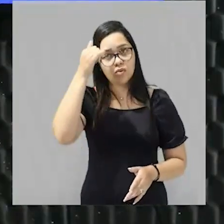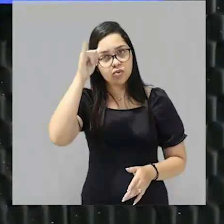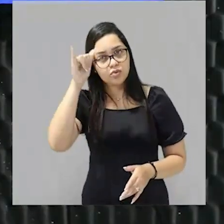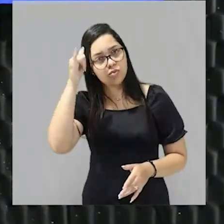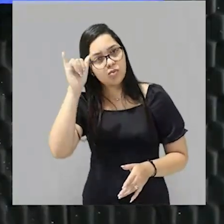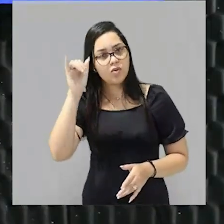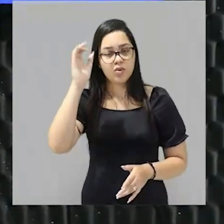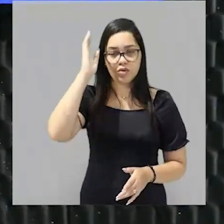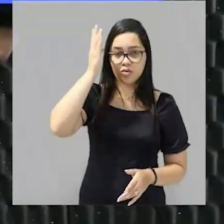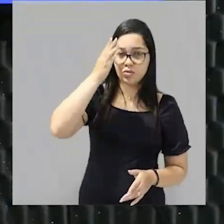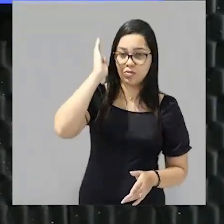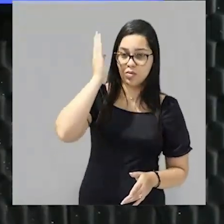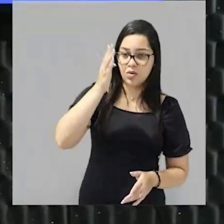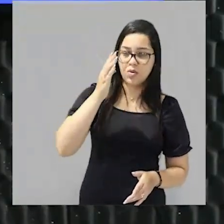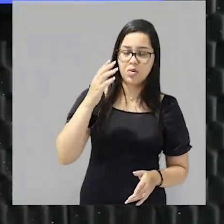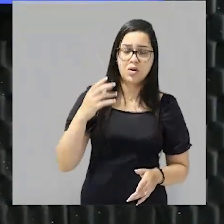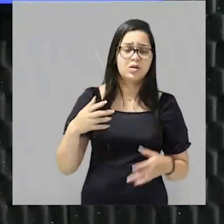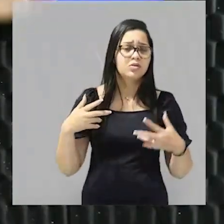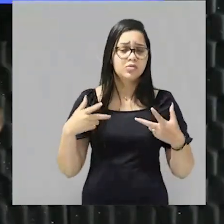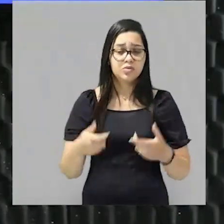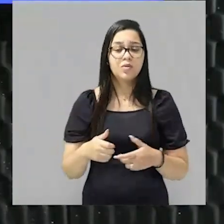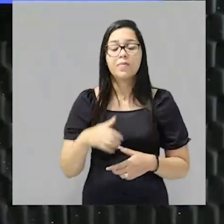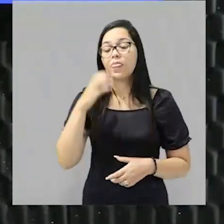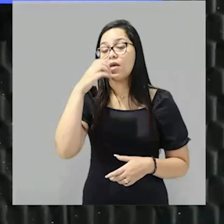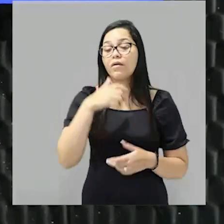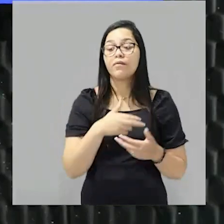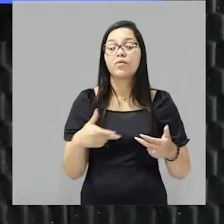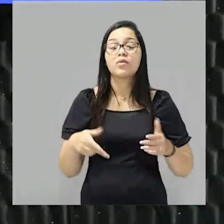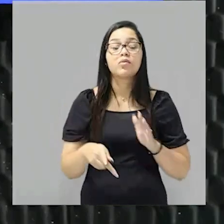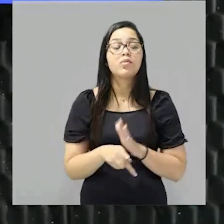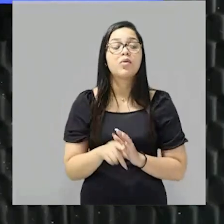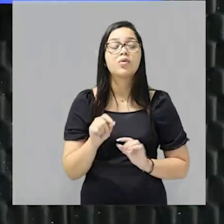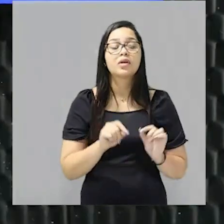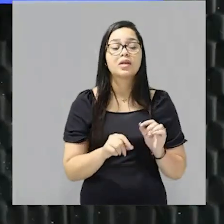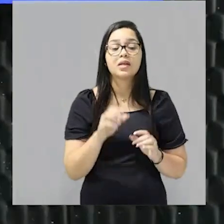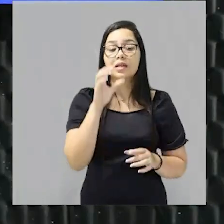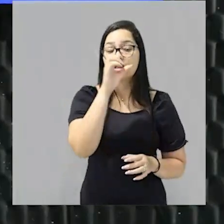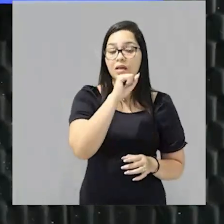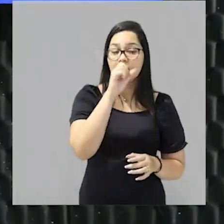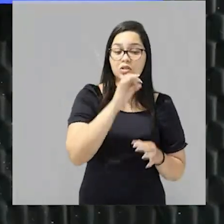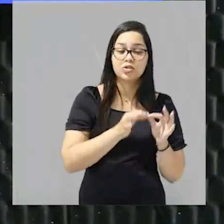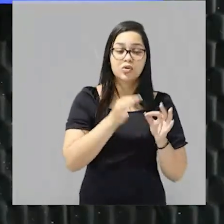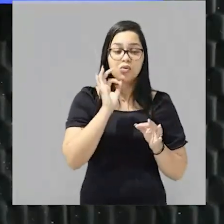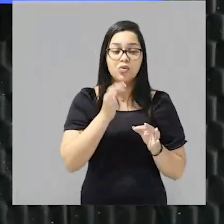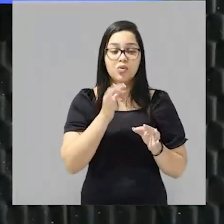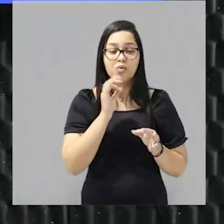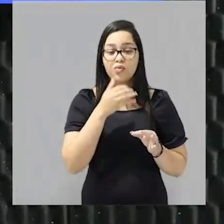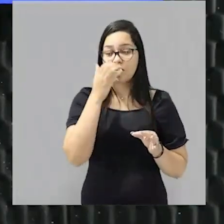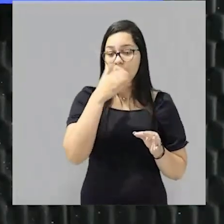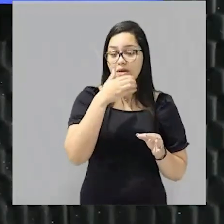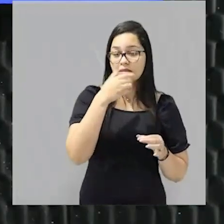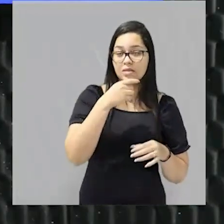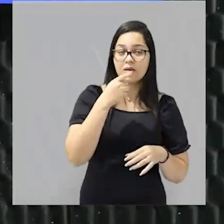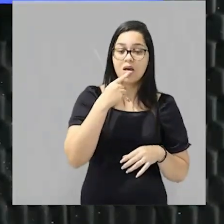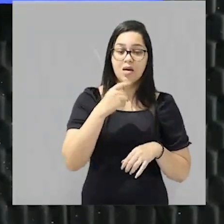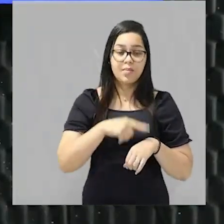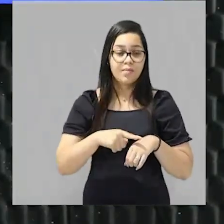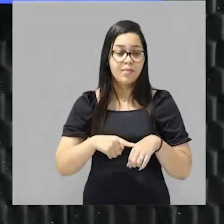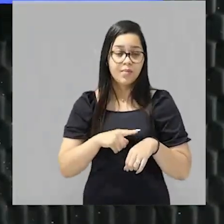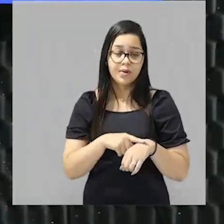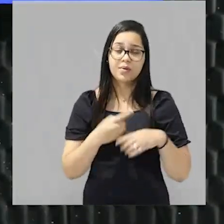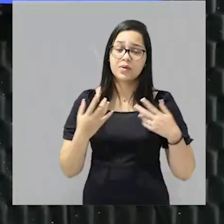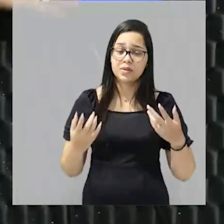hiperônimo. Gente, um acréscimo aqui no nosso conteúdo. É uma palavra que a significação inclui o sentido de diversas outras palavras,